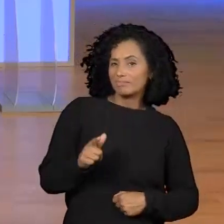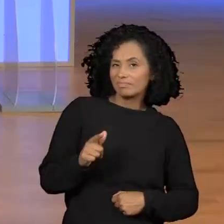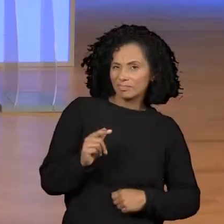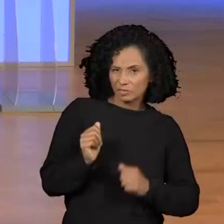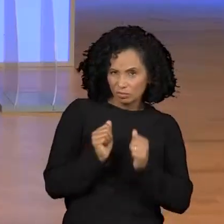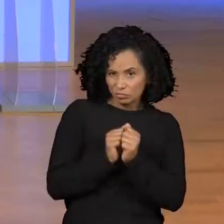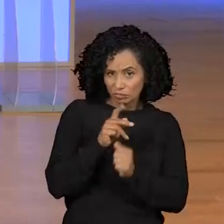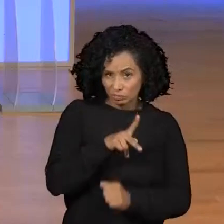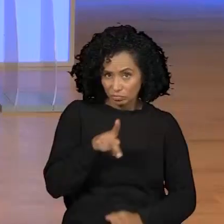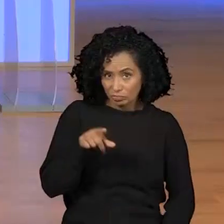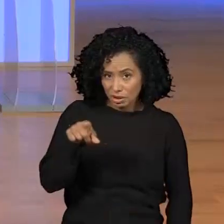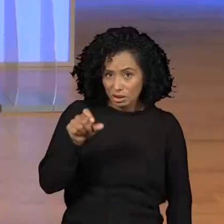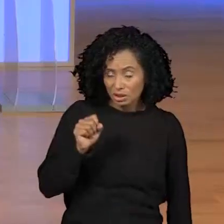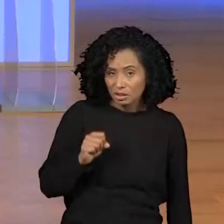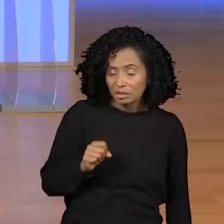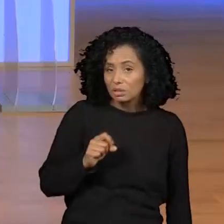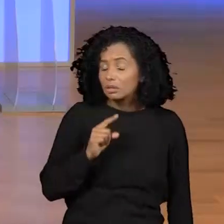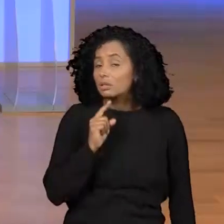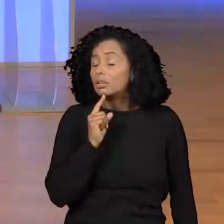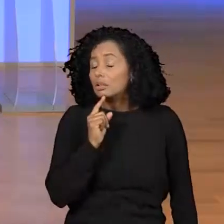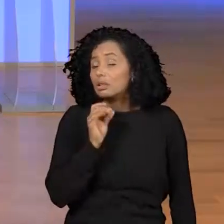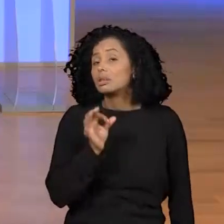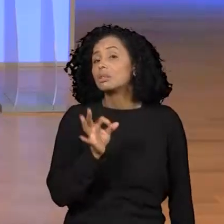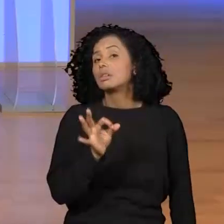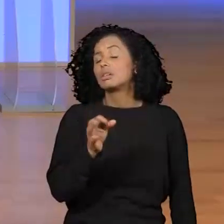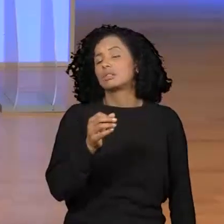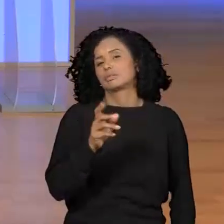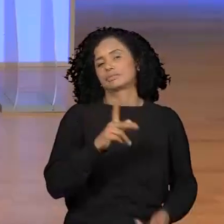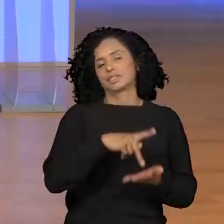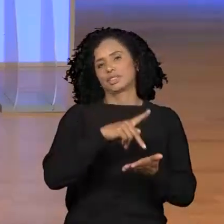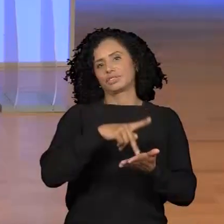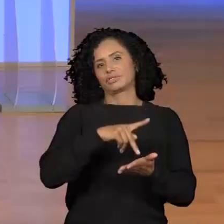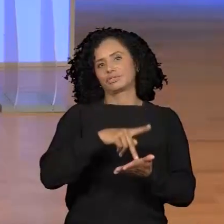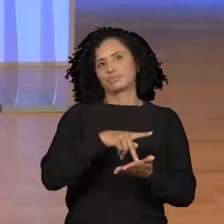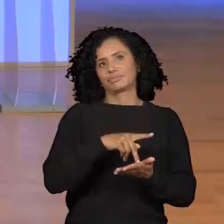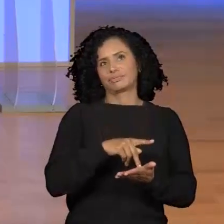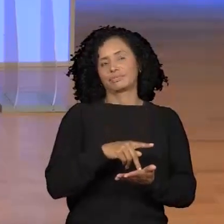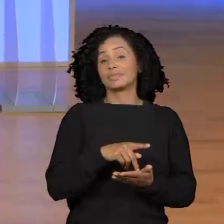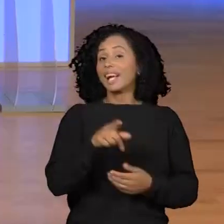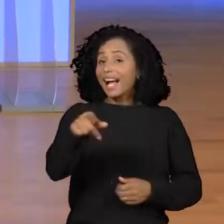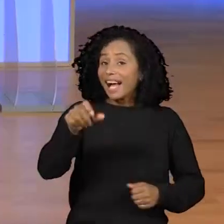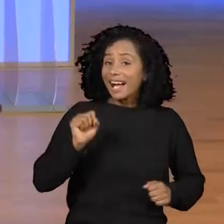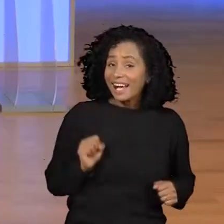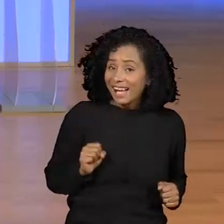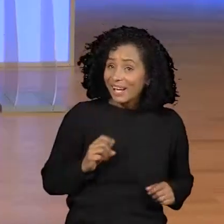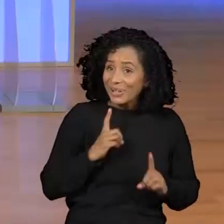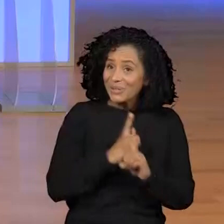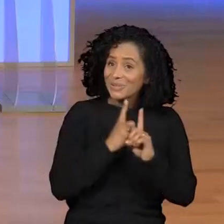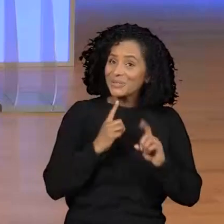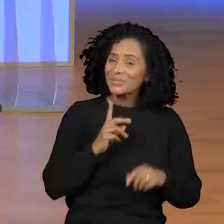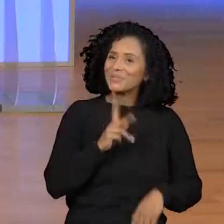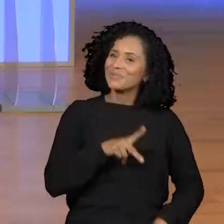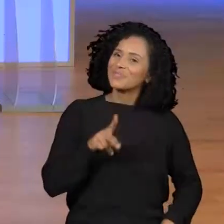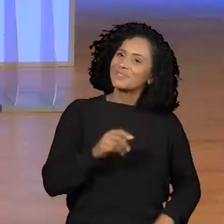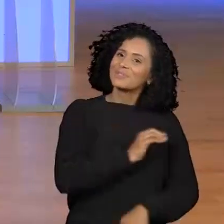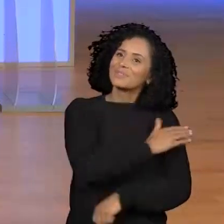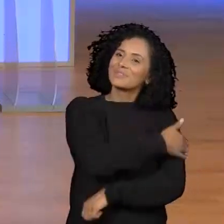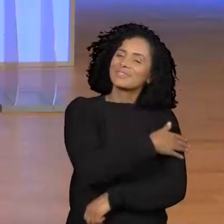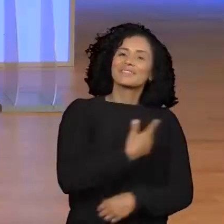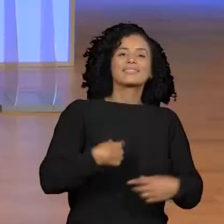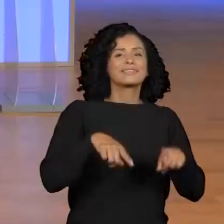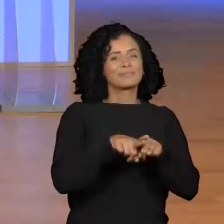Ah, é ali, ó. Eu sei, é que eu tava olhando pra cá. Eu, hein? Ali. Tá bom. Queria dar também